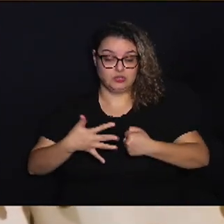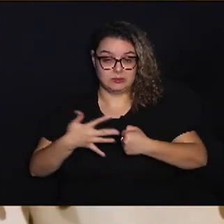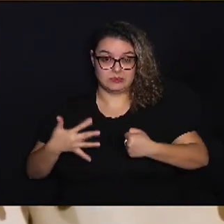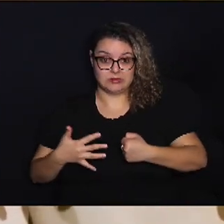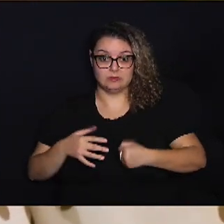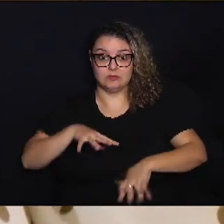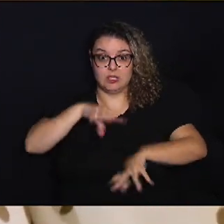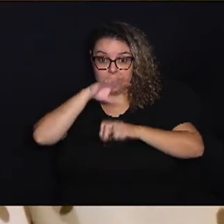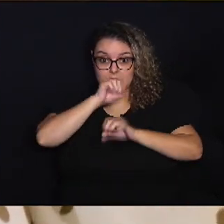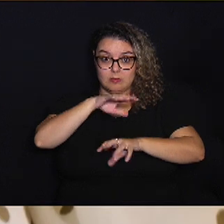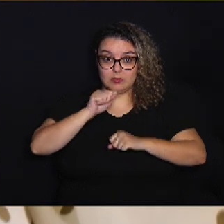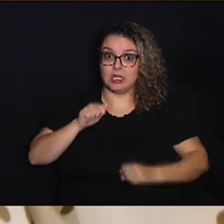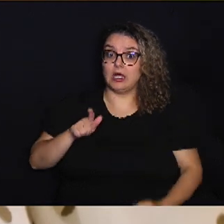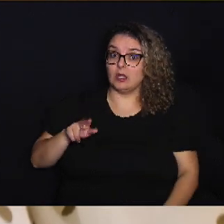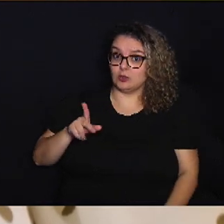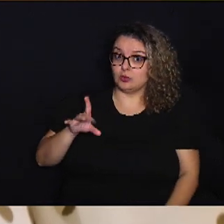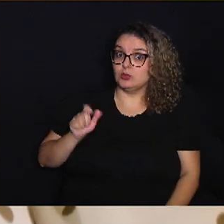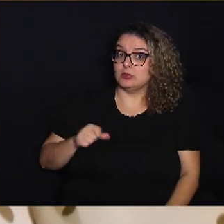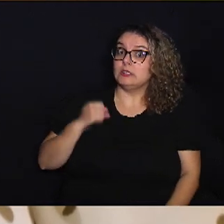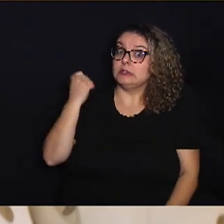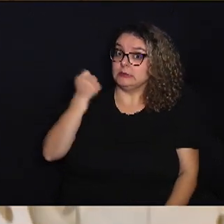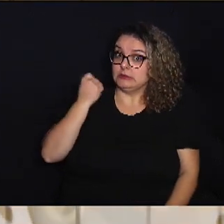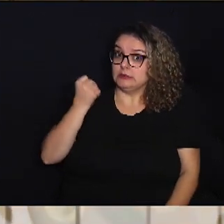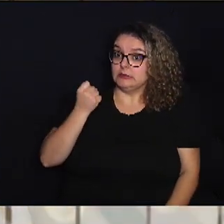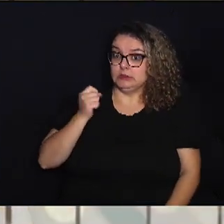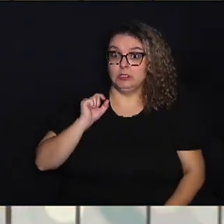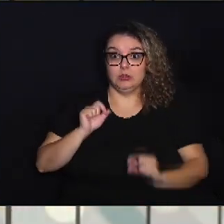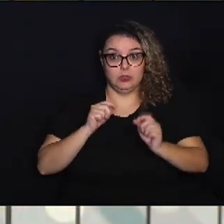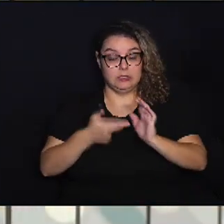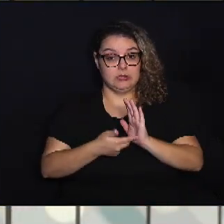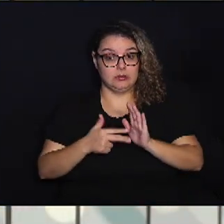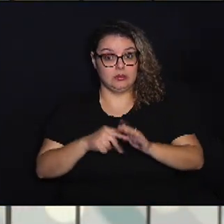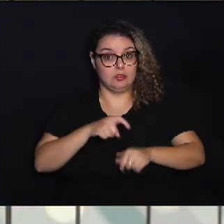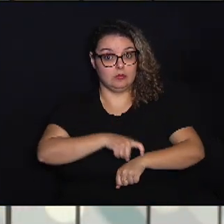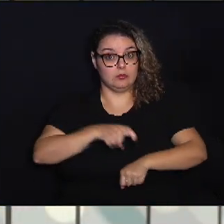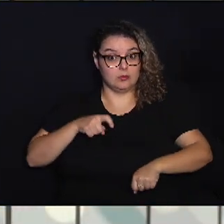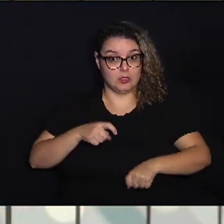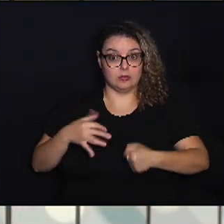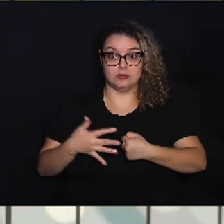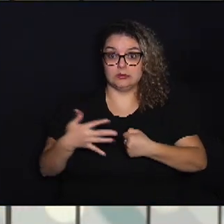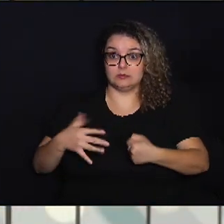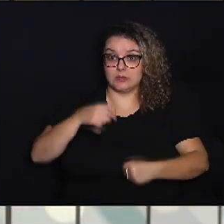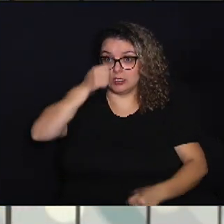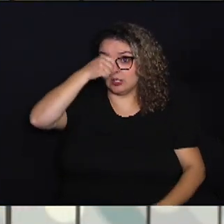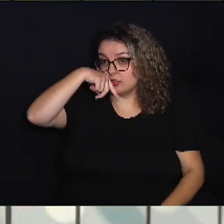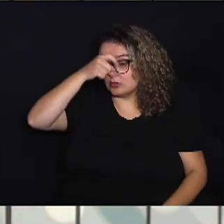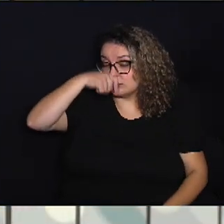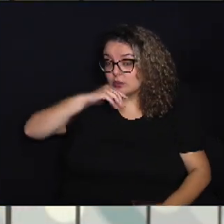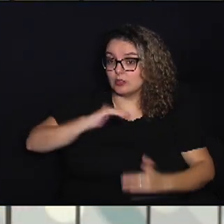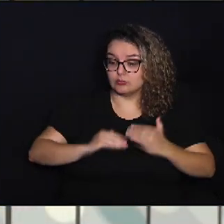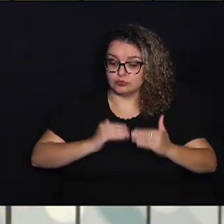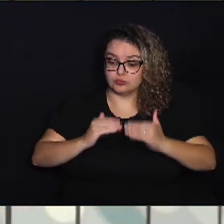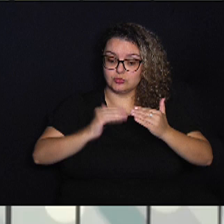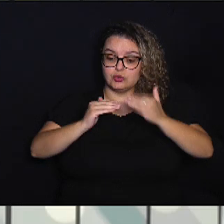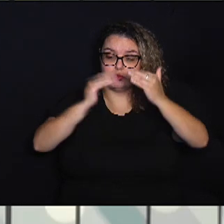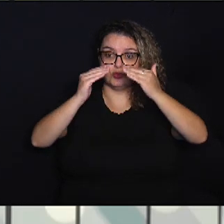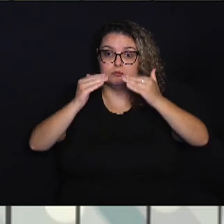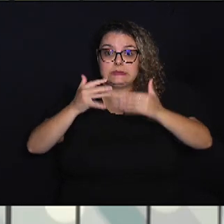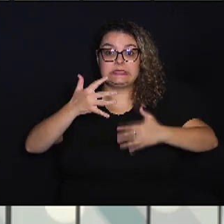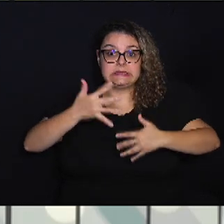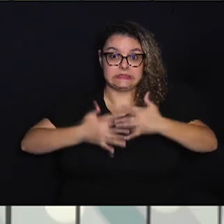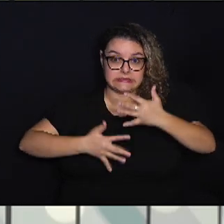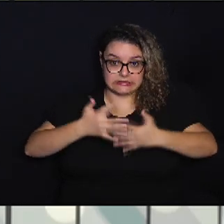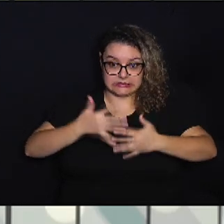respiratória aguda grave, ou seja, episódios de síndrome gripal que evoluíram com